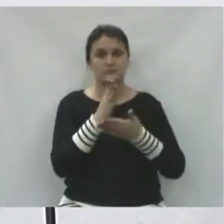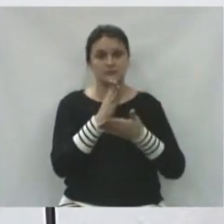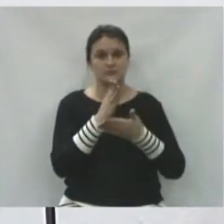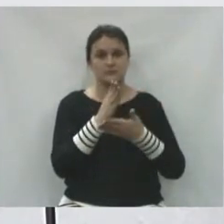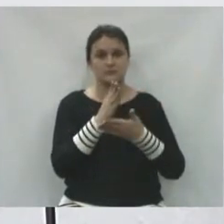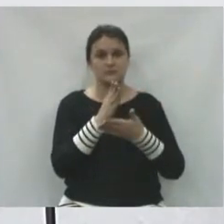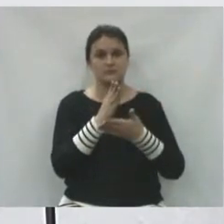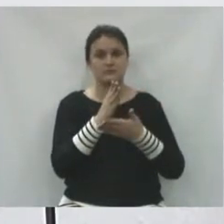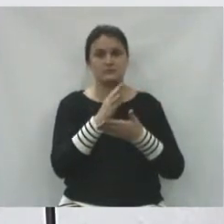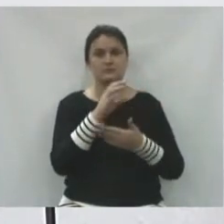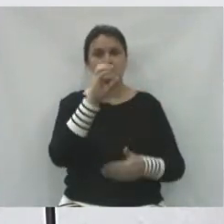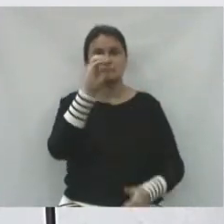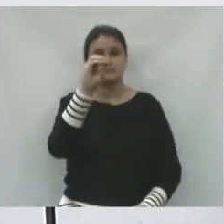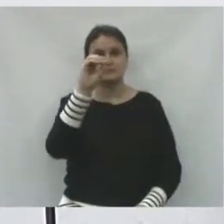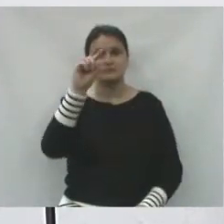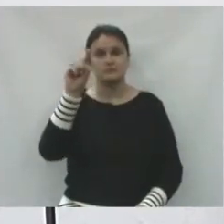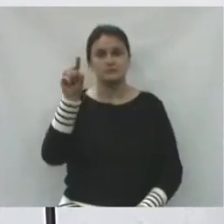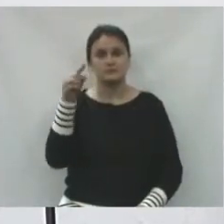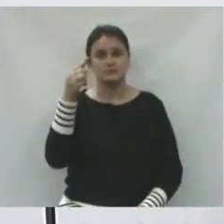aprovados no limite de